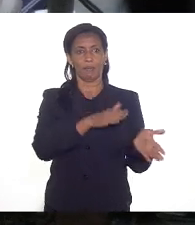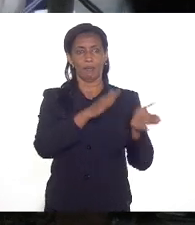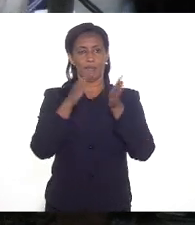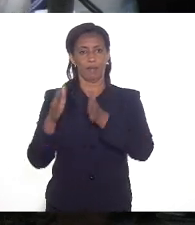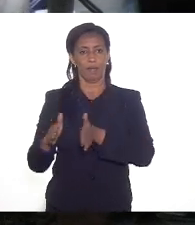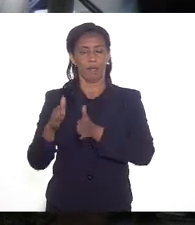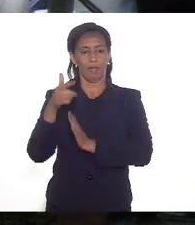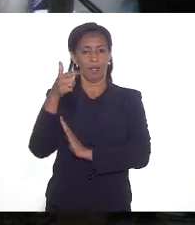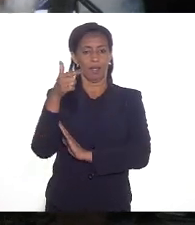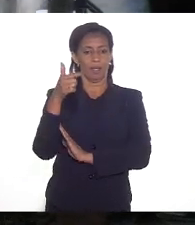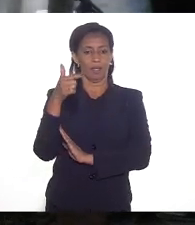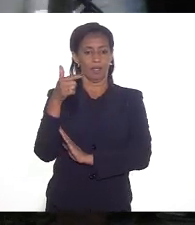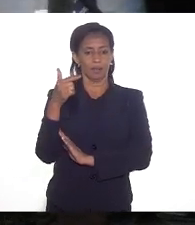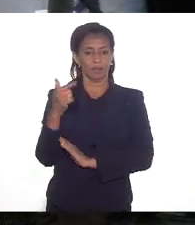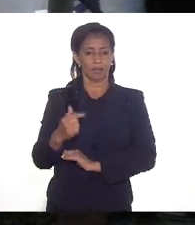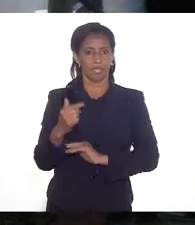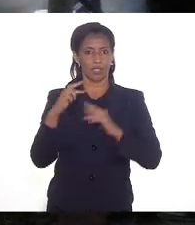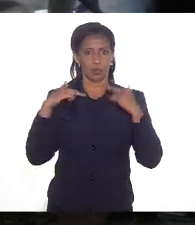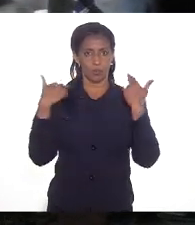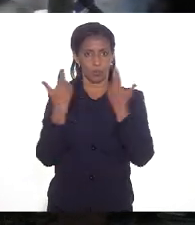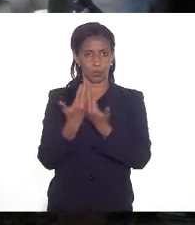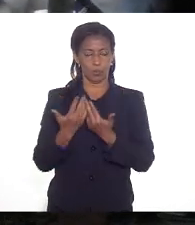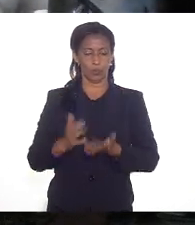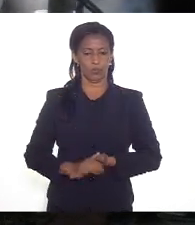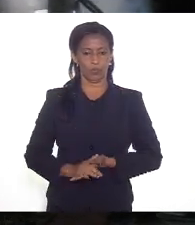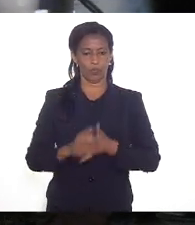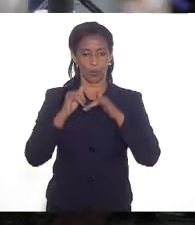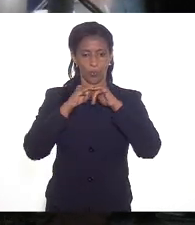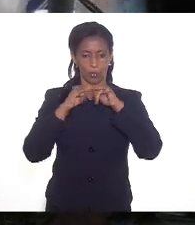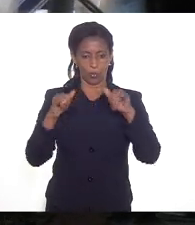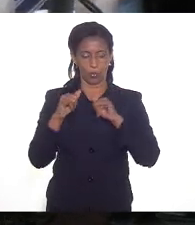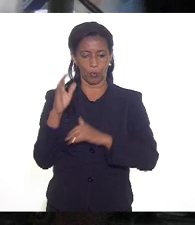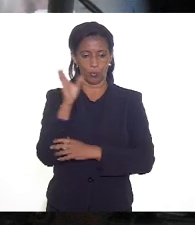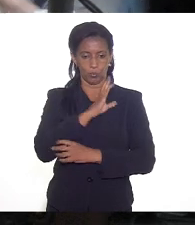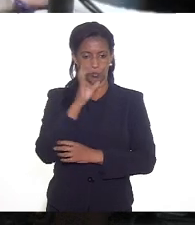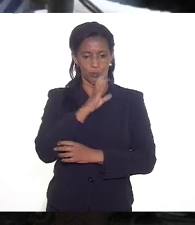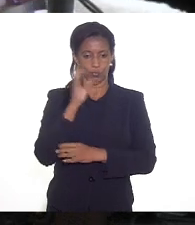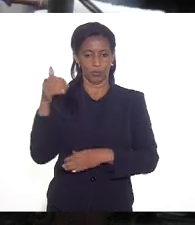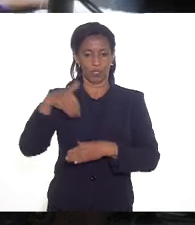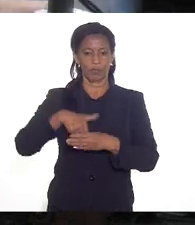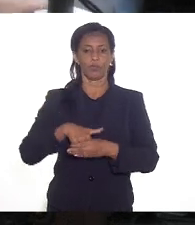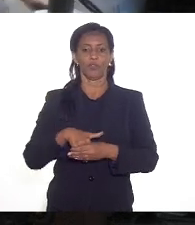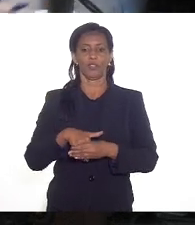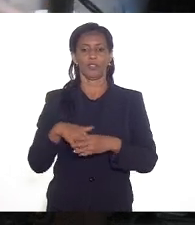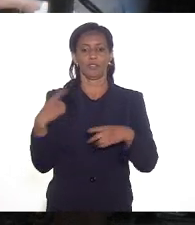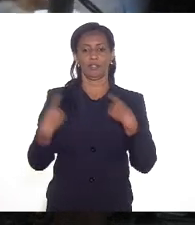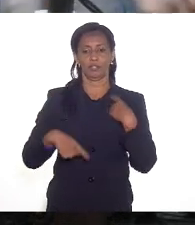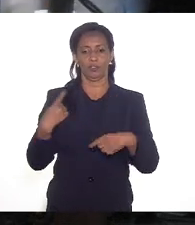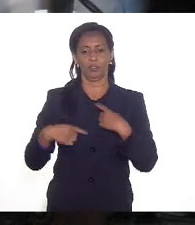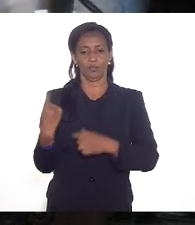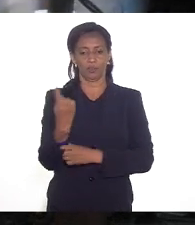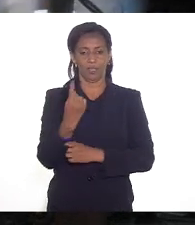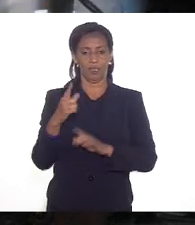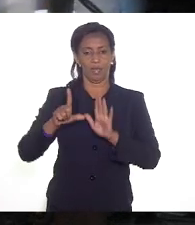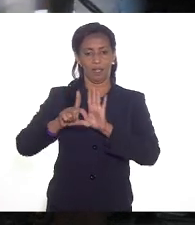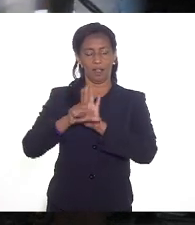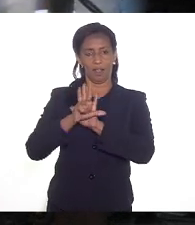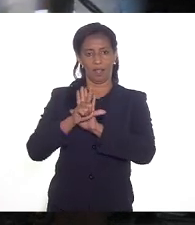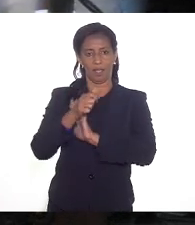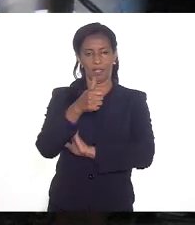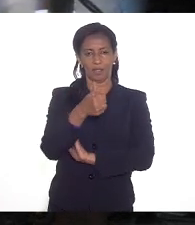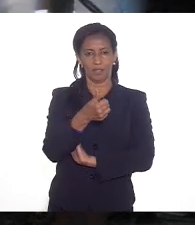ordem da 7ª sessão ordinária anuncio em regime de urgência em votação EA discussão de projeto de lei